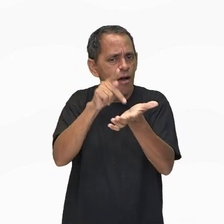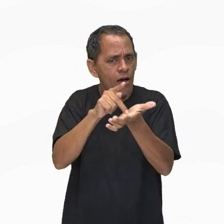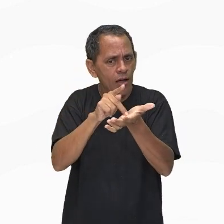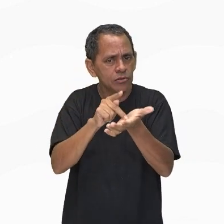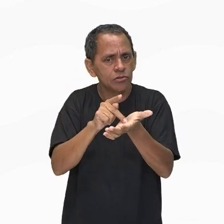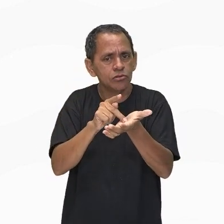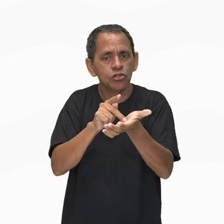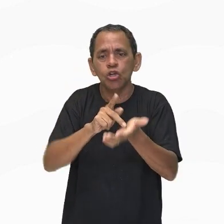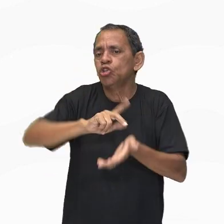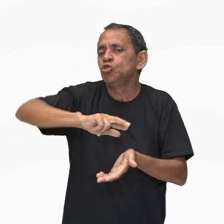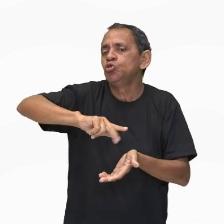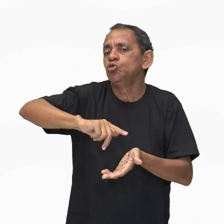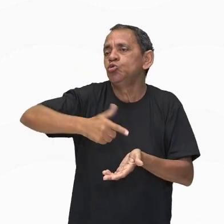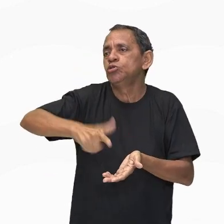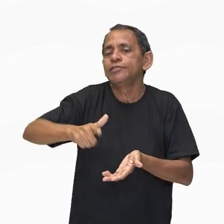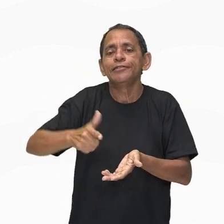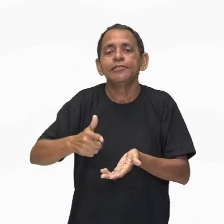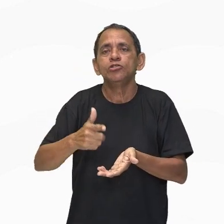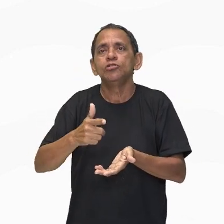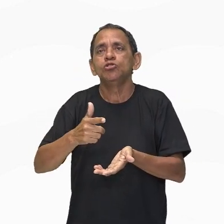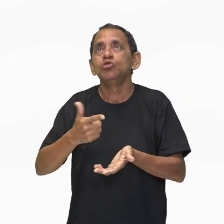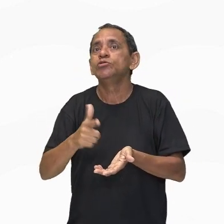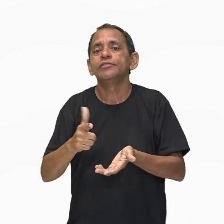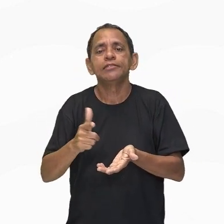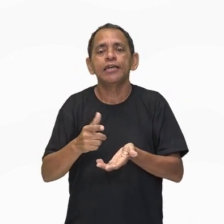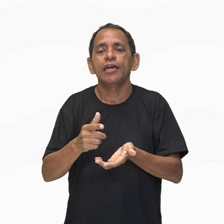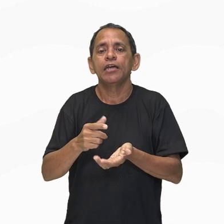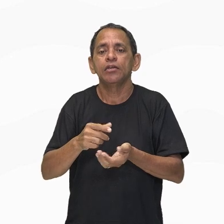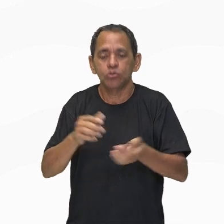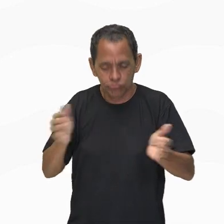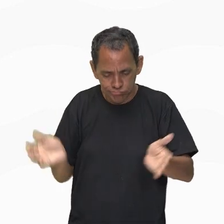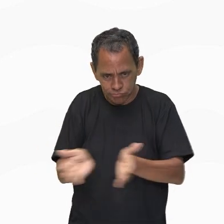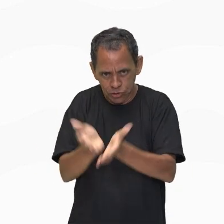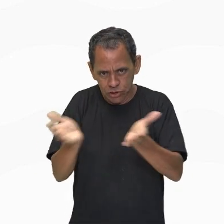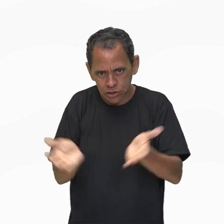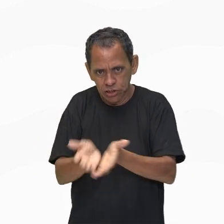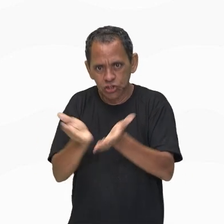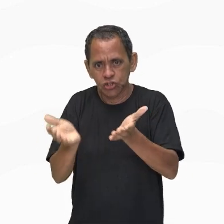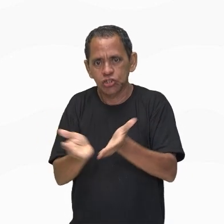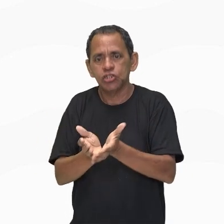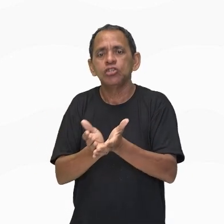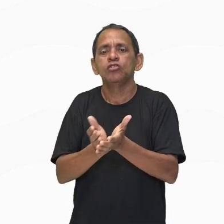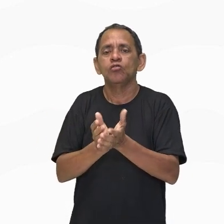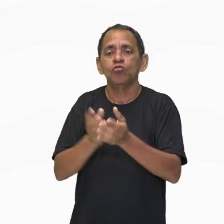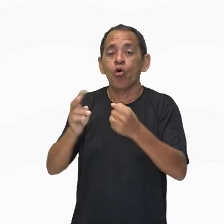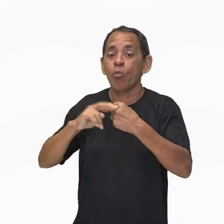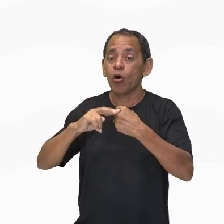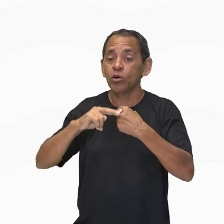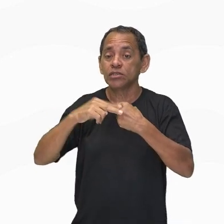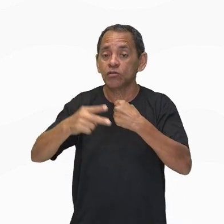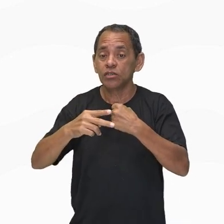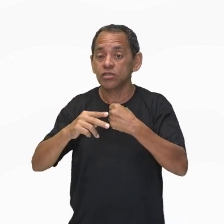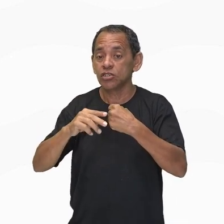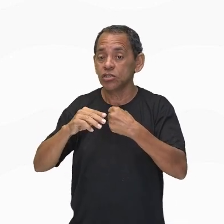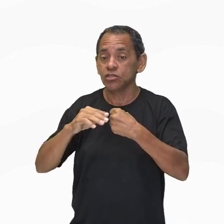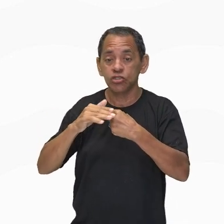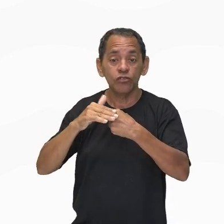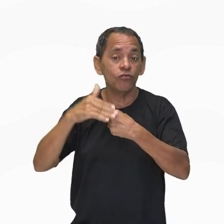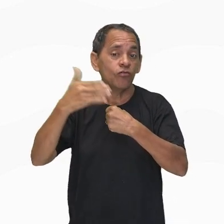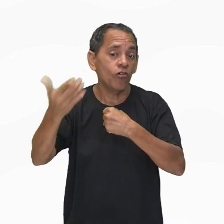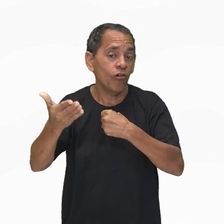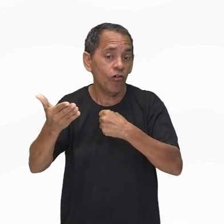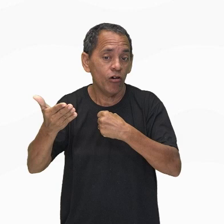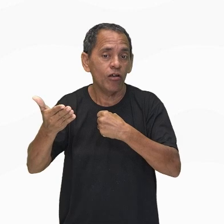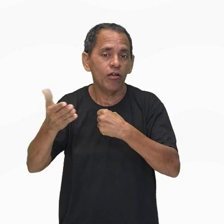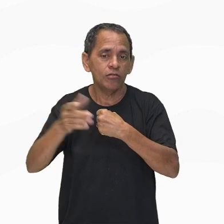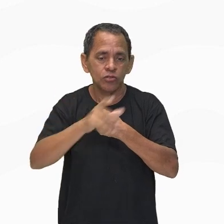não há um incentivo ou uma consequência externa para que a pessoa